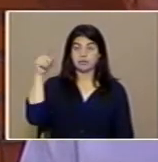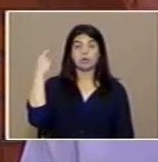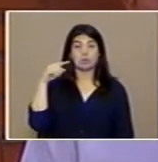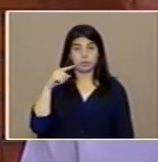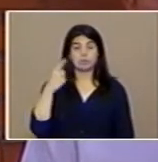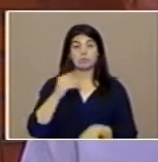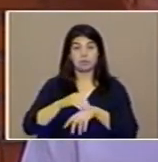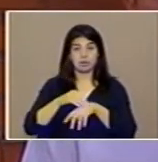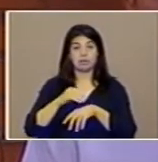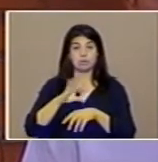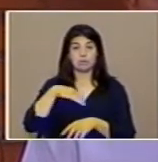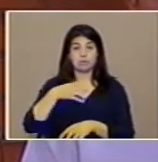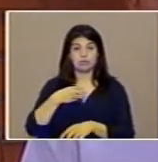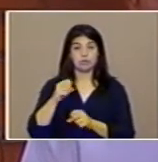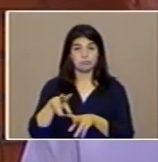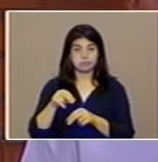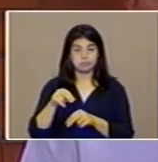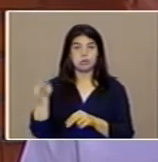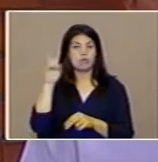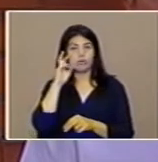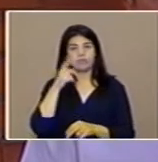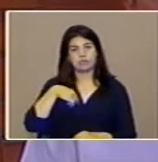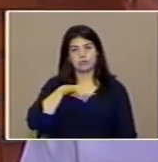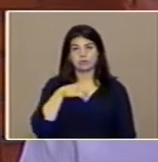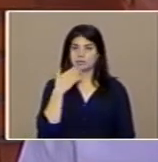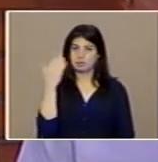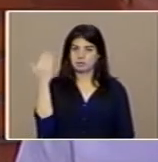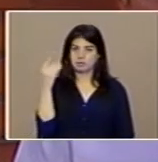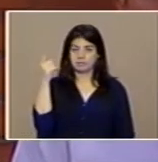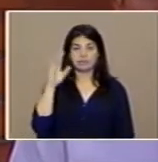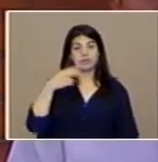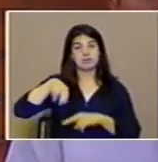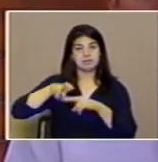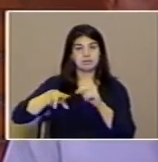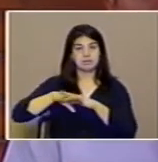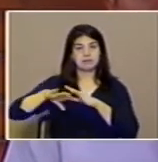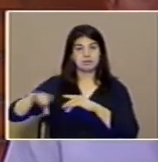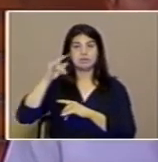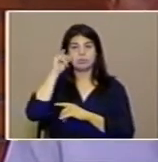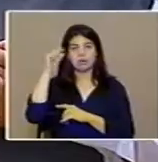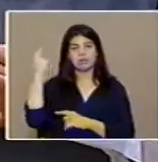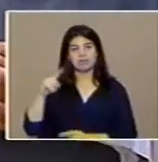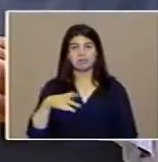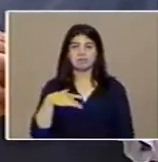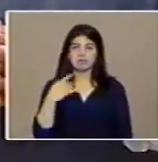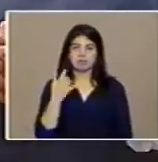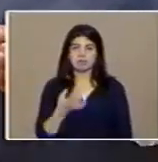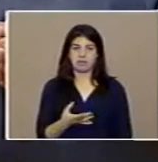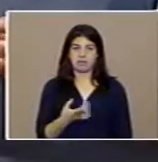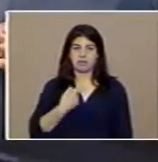acolhei a nossa Súplica vós que estais à direita do pai tende piedade de nós